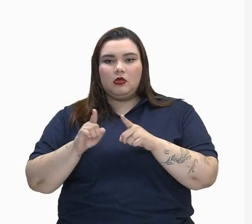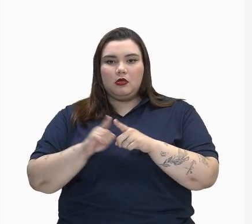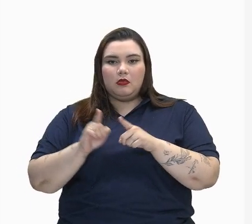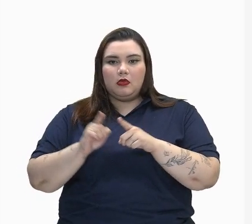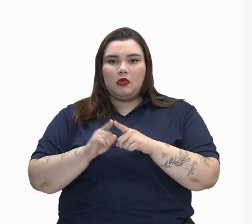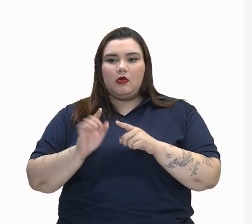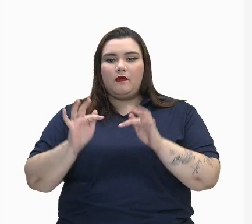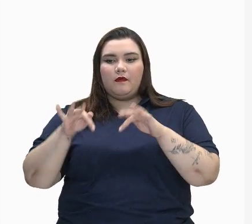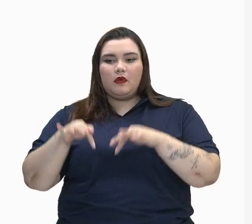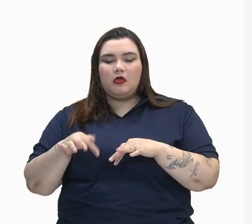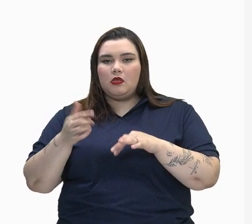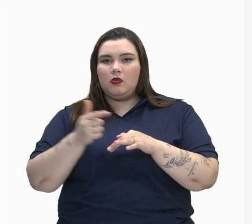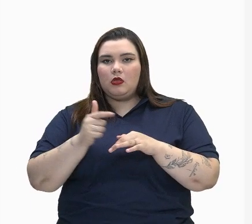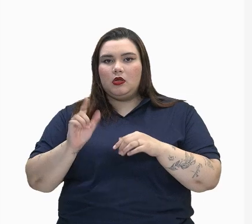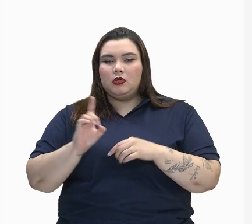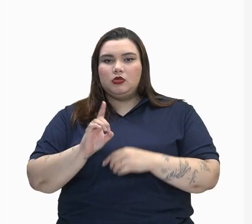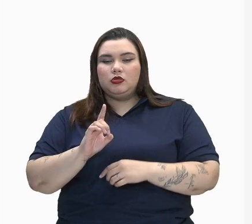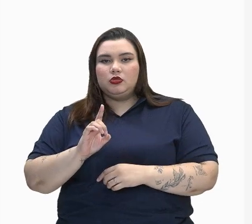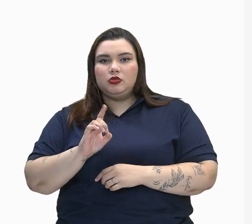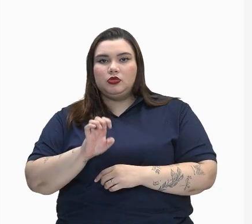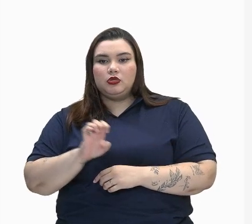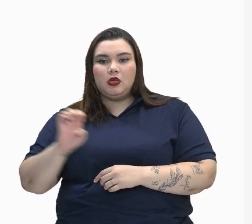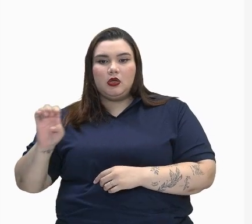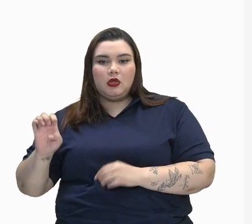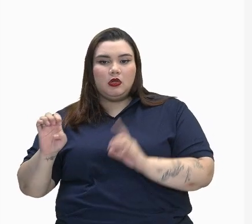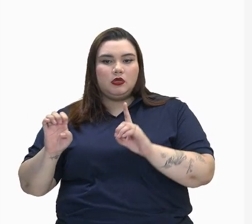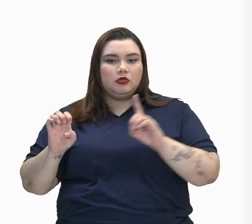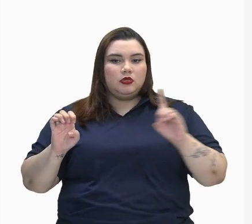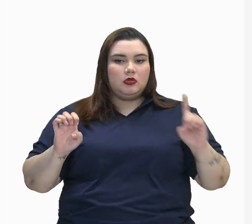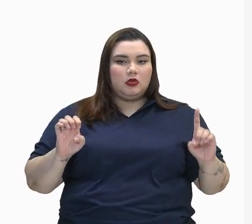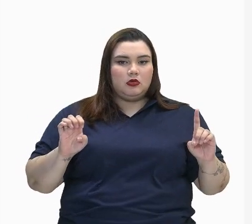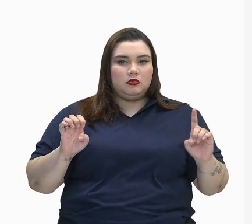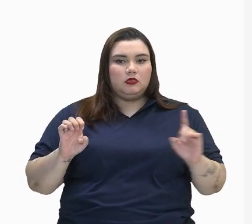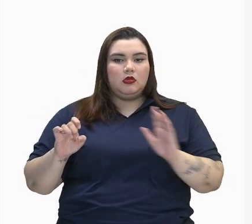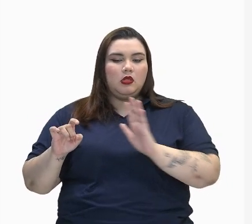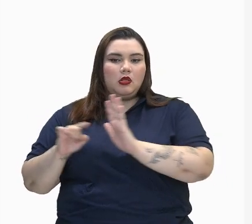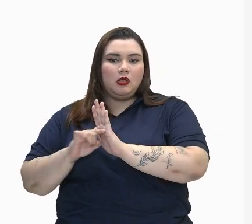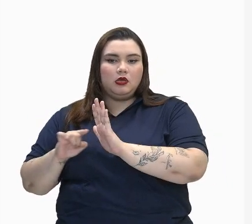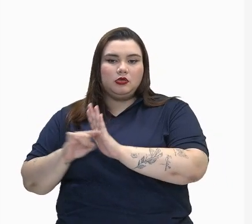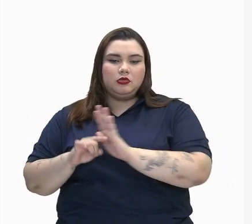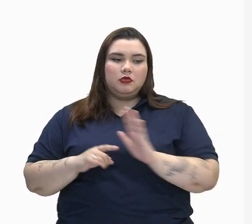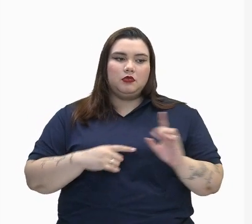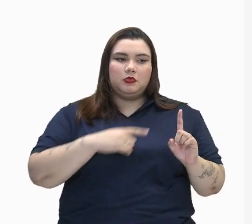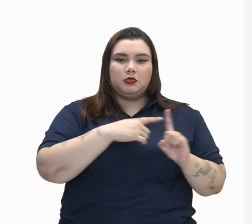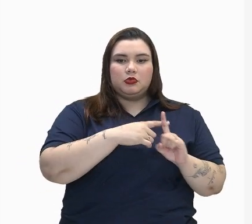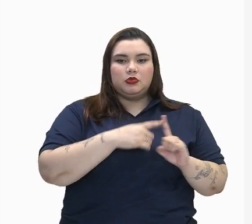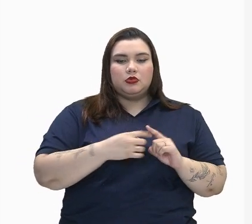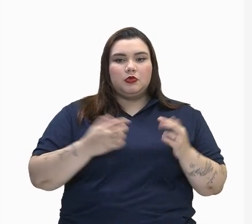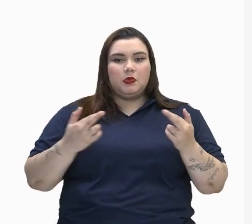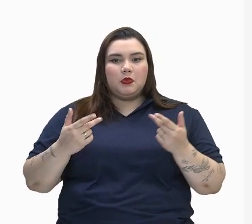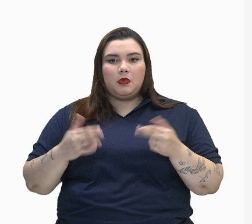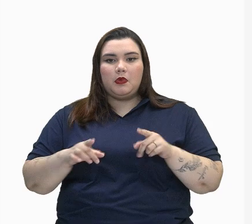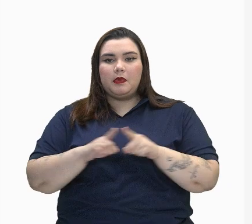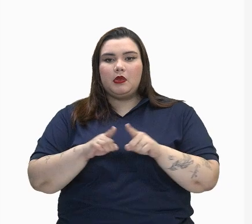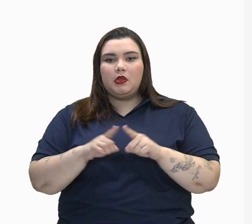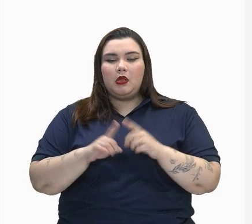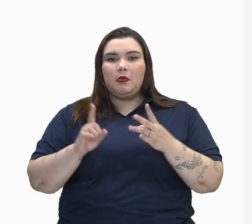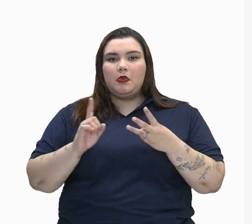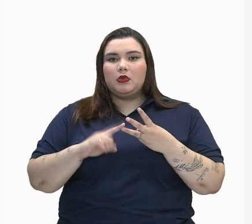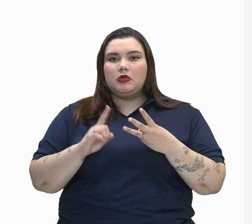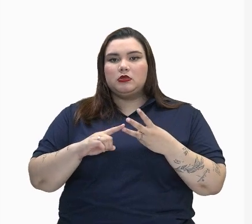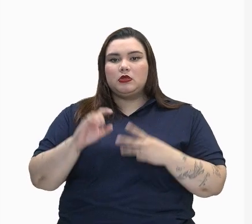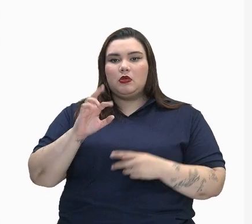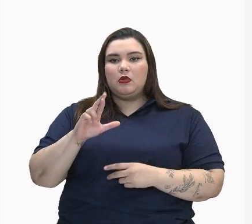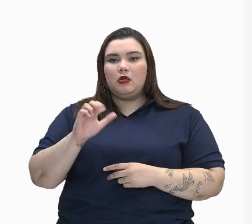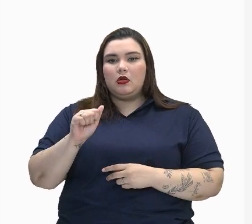direita e à esquerda, tá? Tanto para os negativos quanto para os positivos, assim como os racionais. Então, juntando